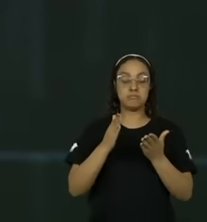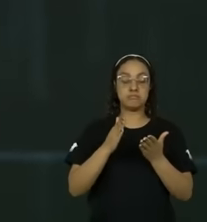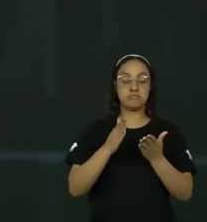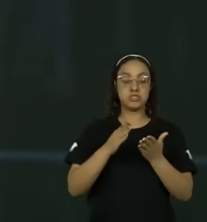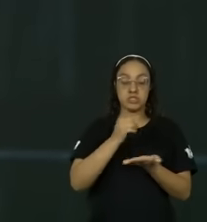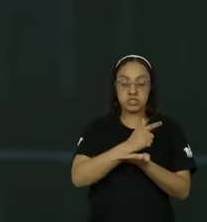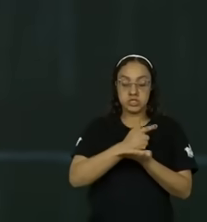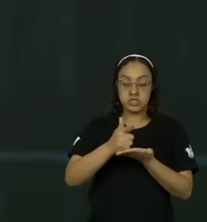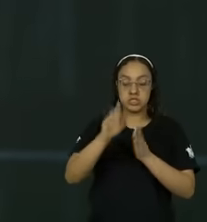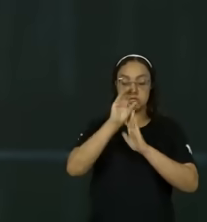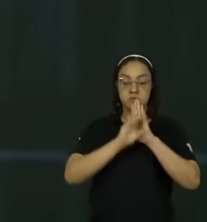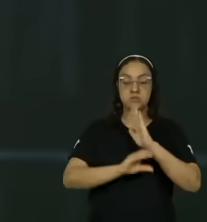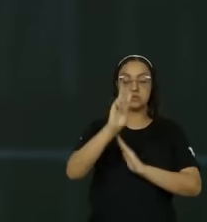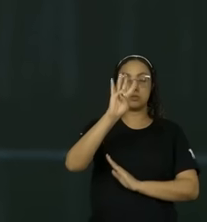45,